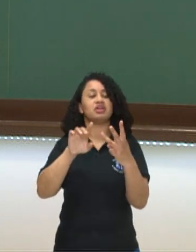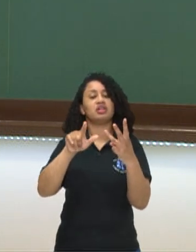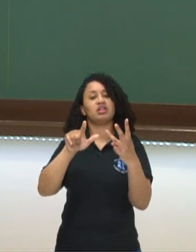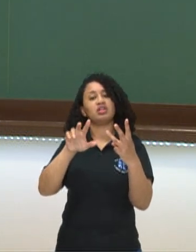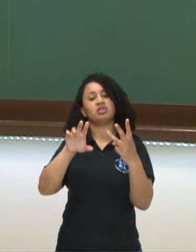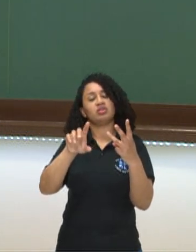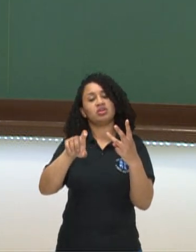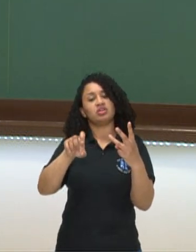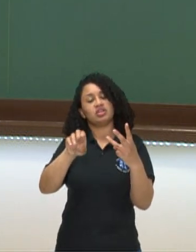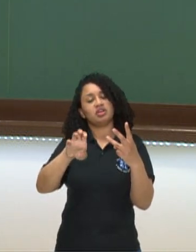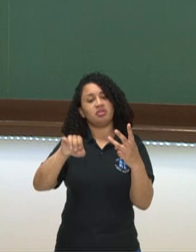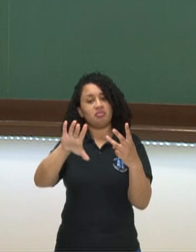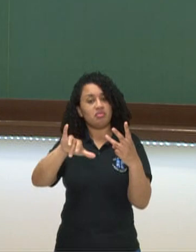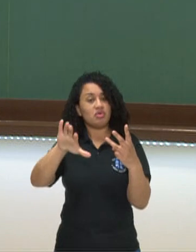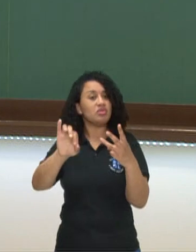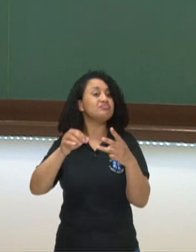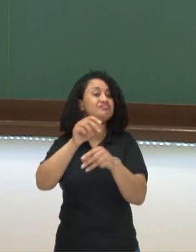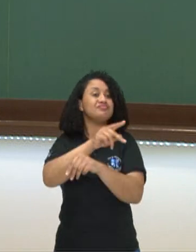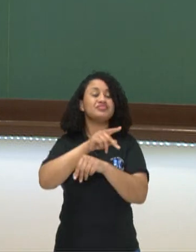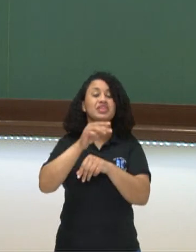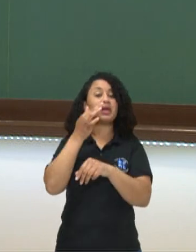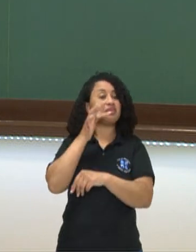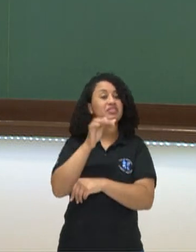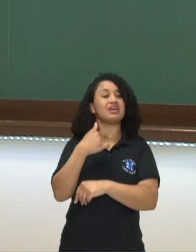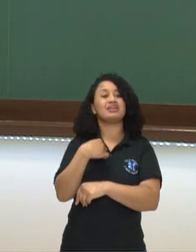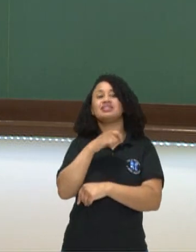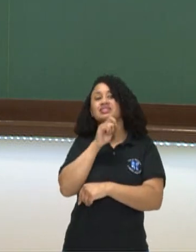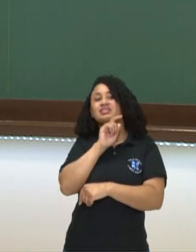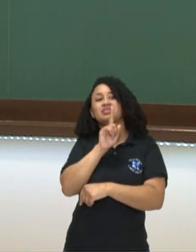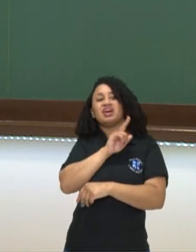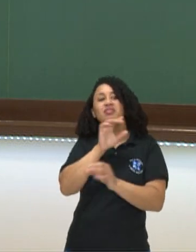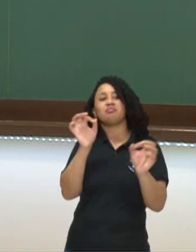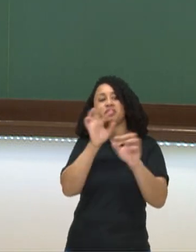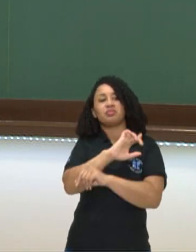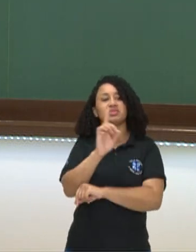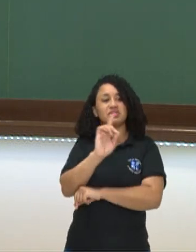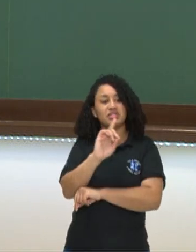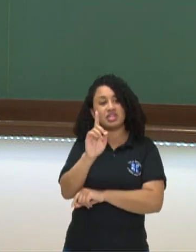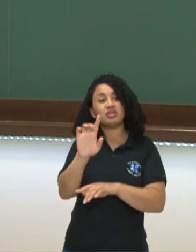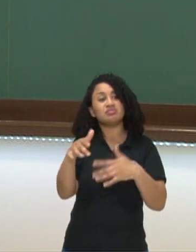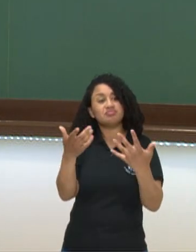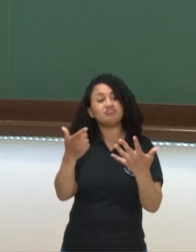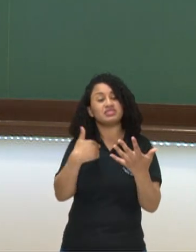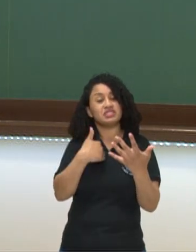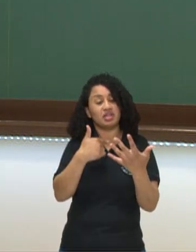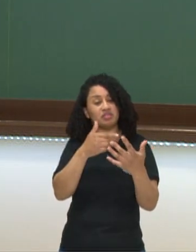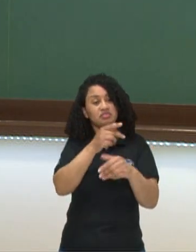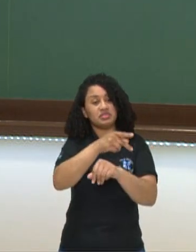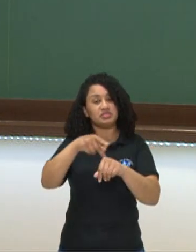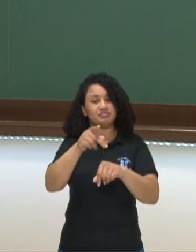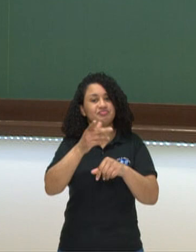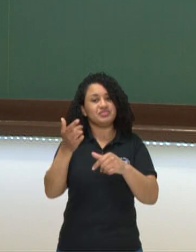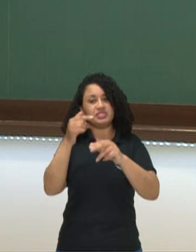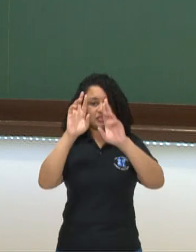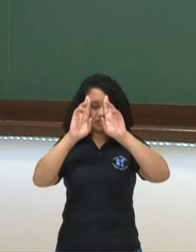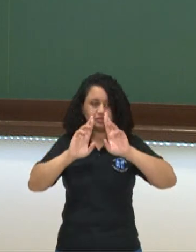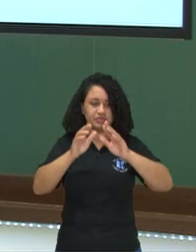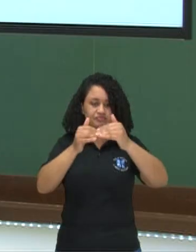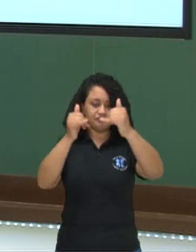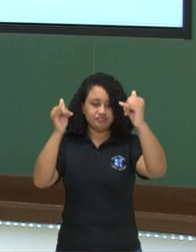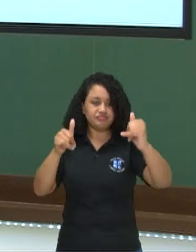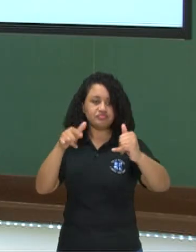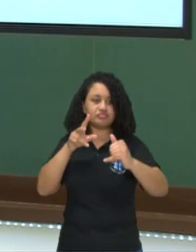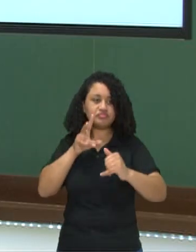bem preparada e não atravessou a linha Maginot, não atravessou a fronteira direta entre os países. E